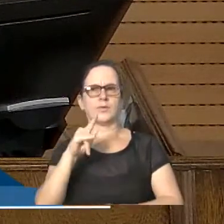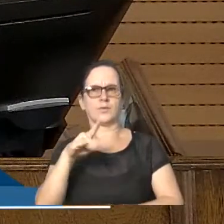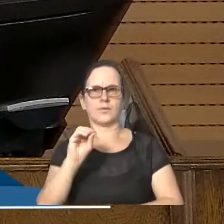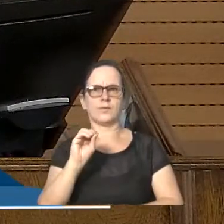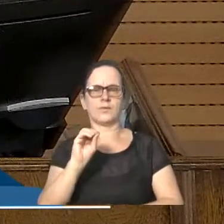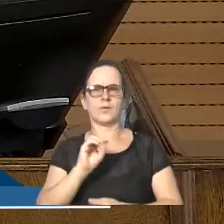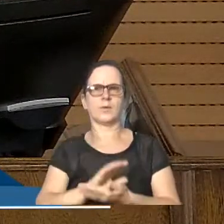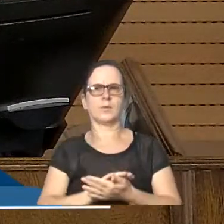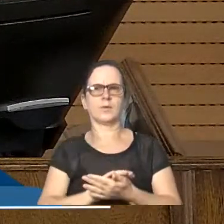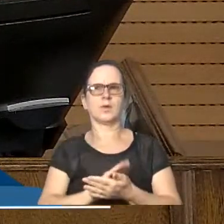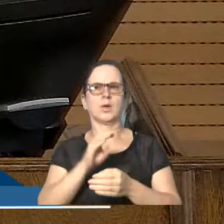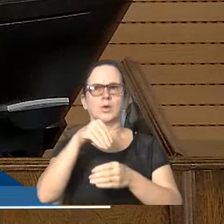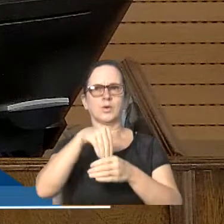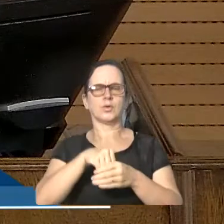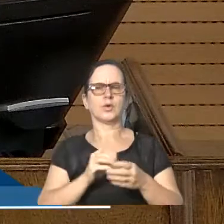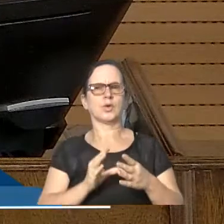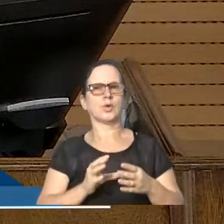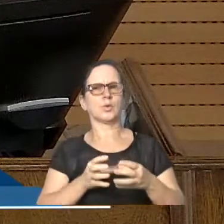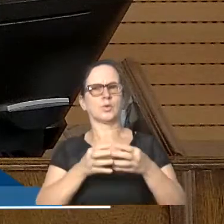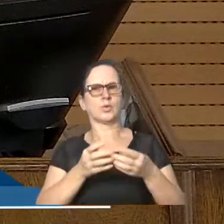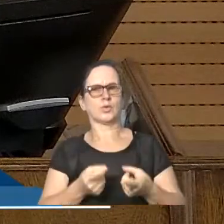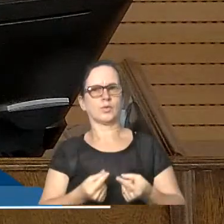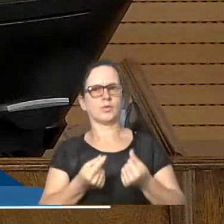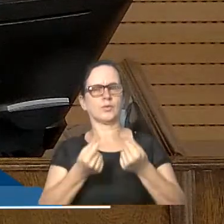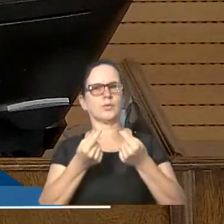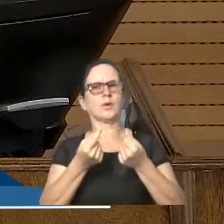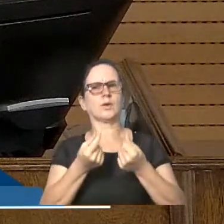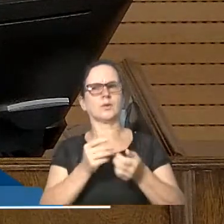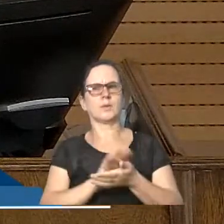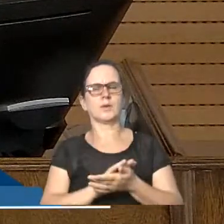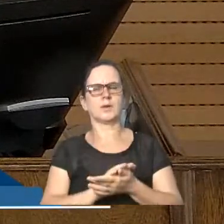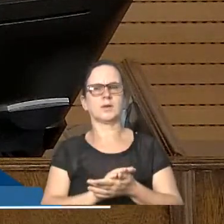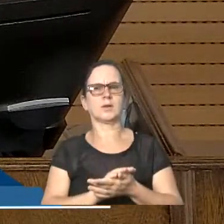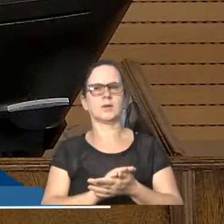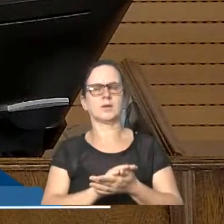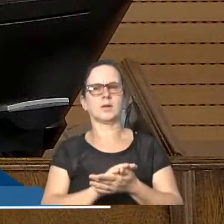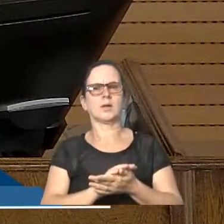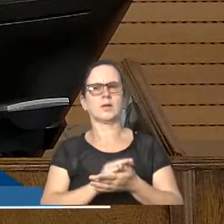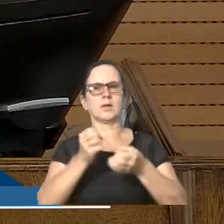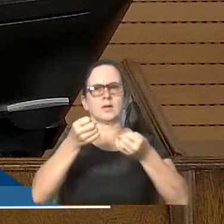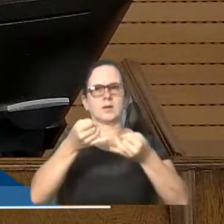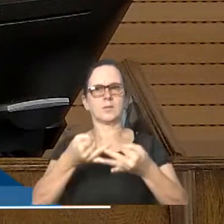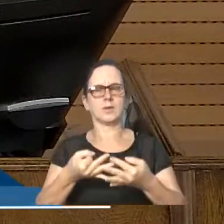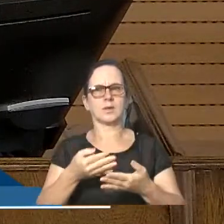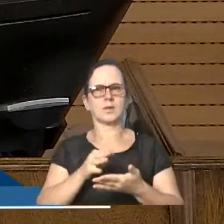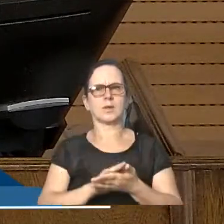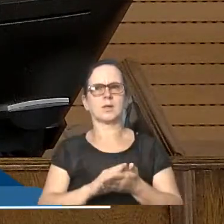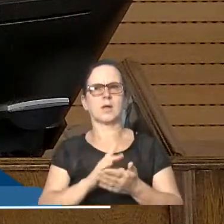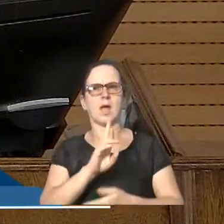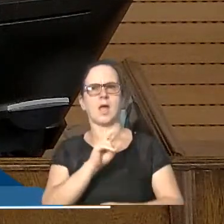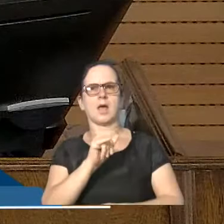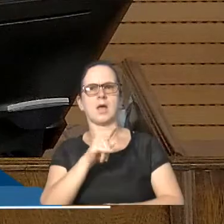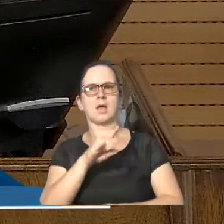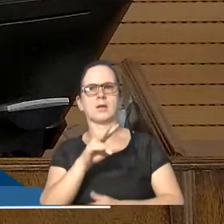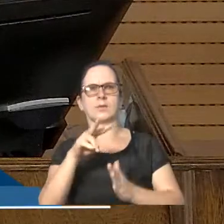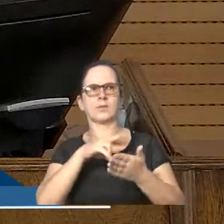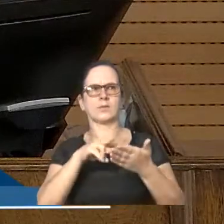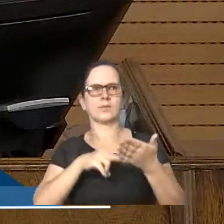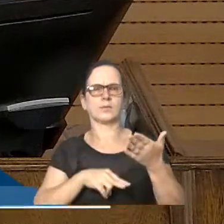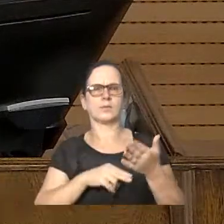Alves Moreira, membro da Comissão de Finanças e Orçamento, para declarar e justificar sua restrição à presente